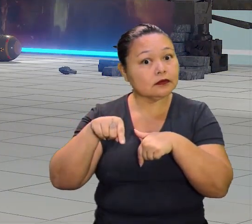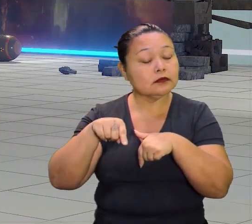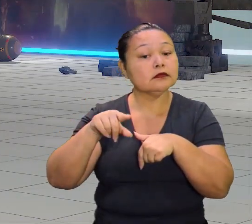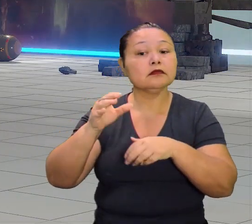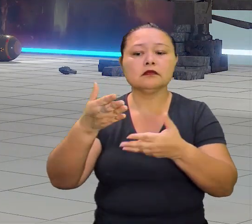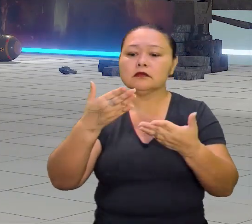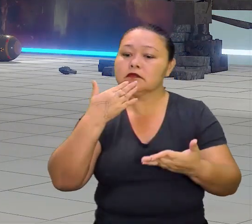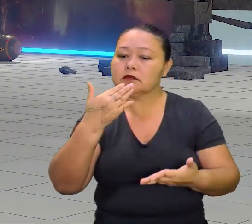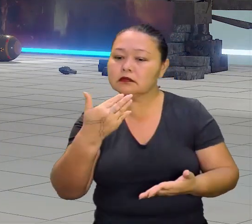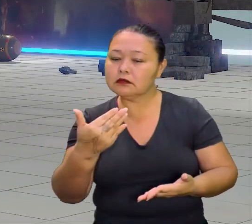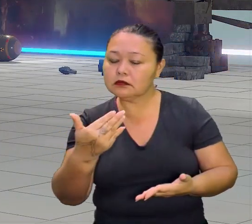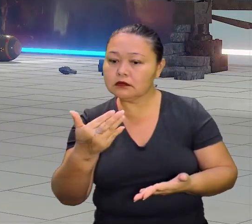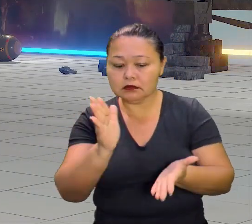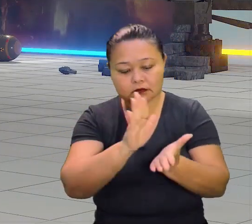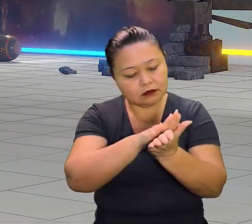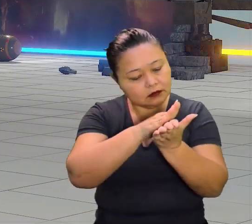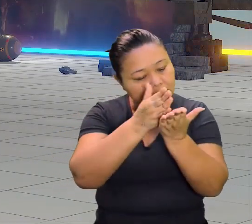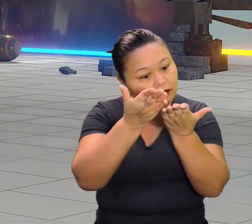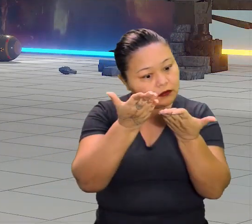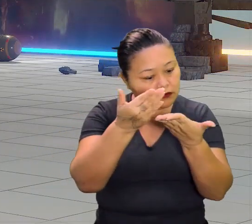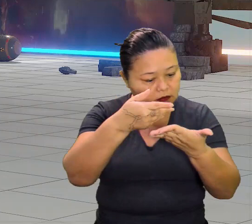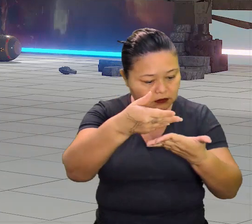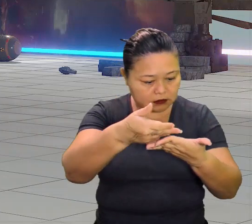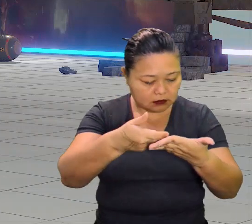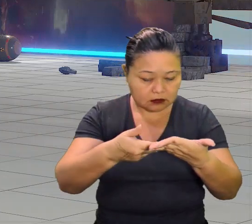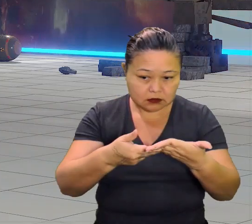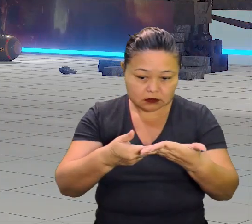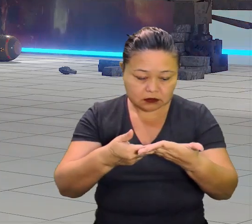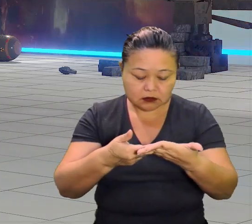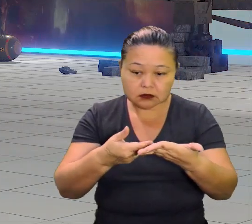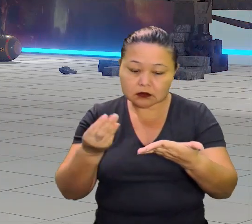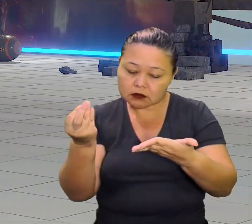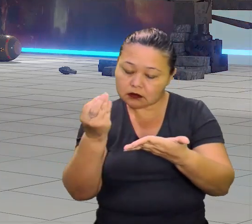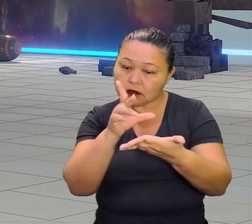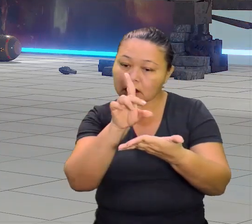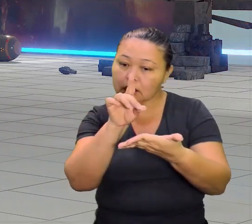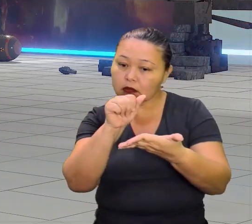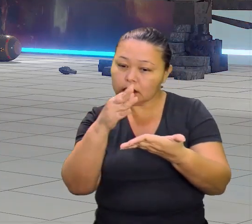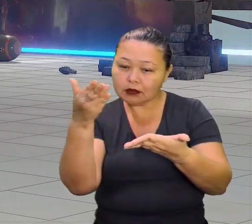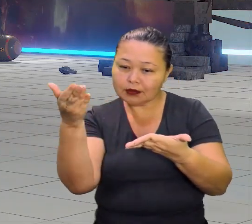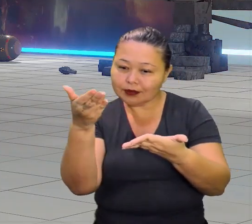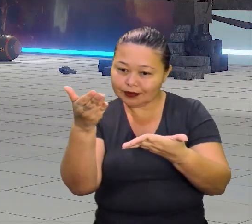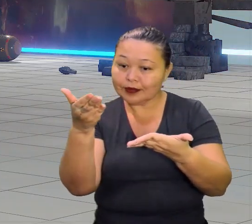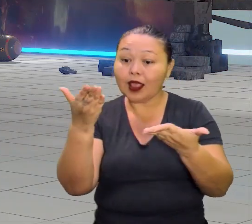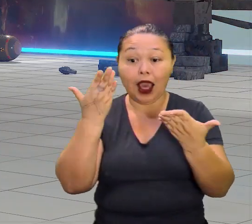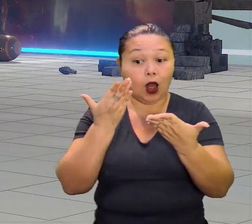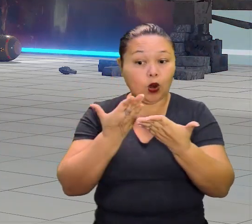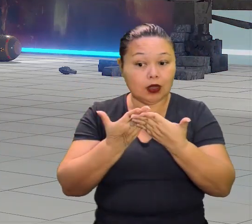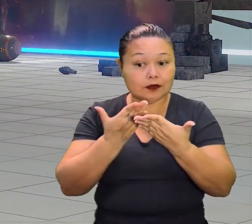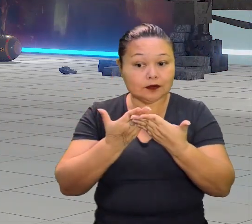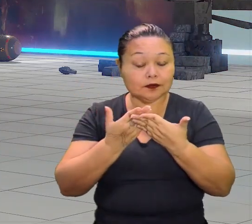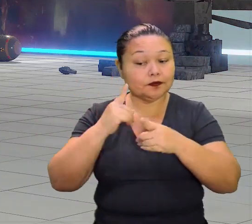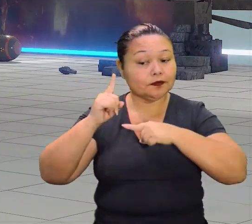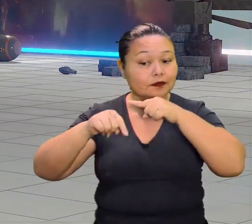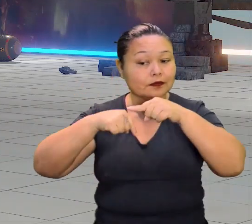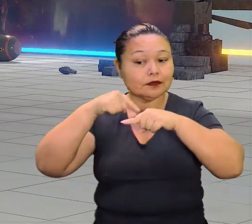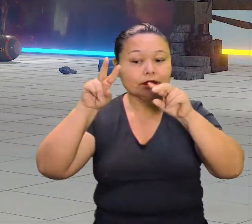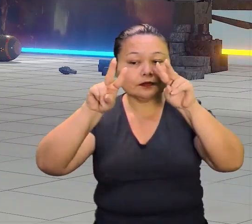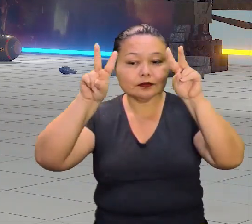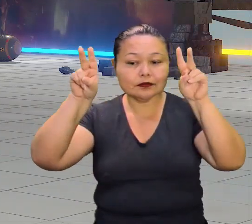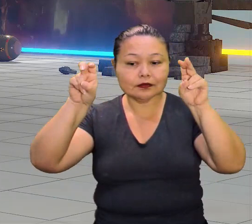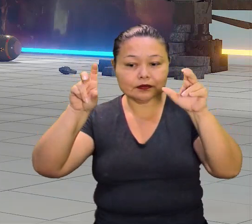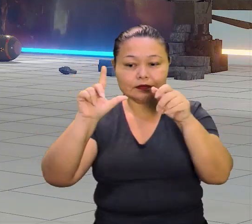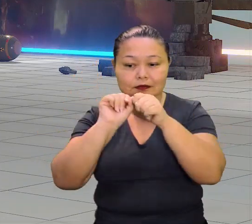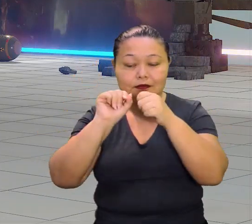Eu peço que vocês abram os seus cadernos, coloquem a data de hoje da aula e depois o título da